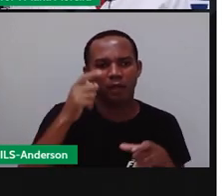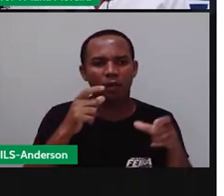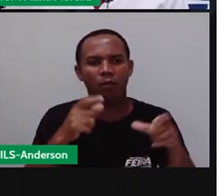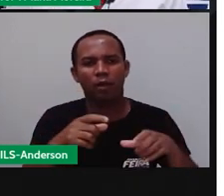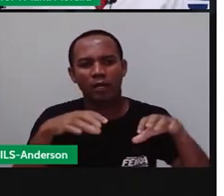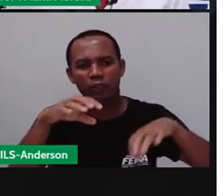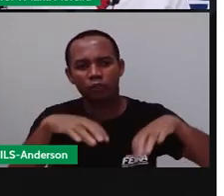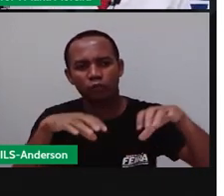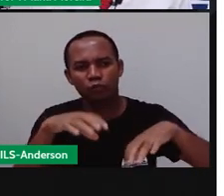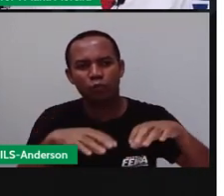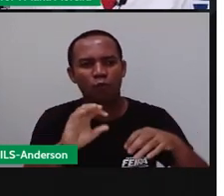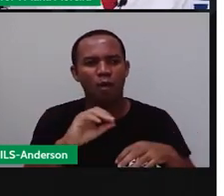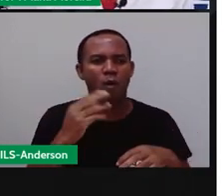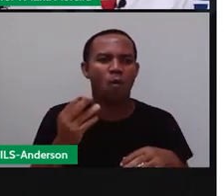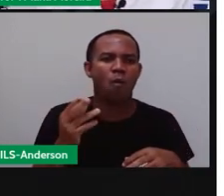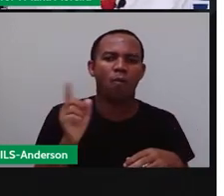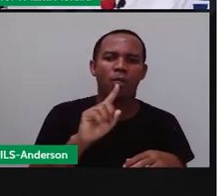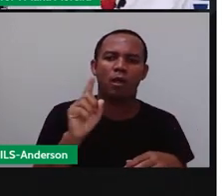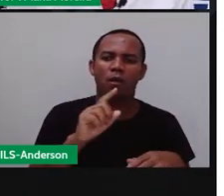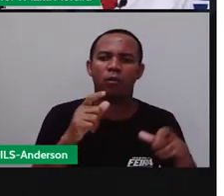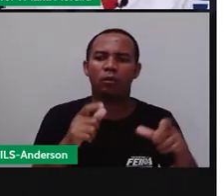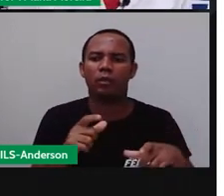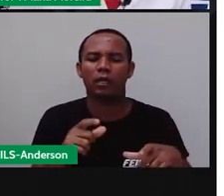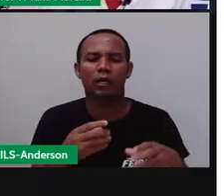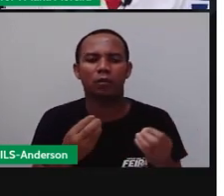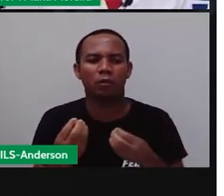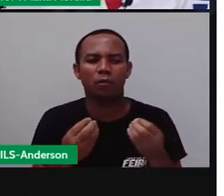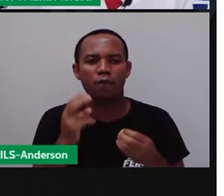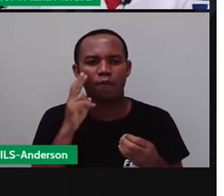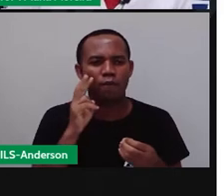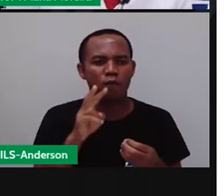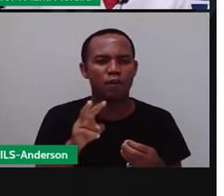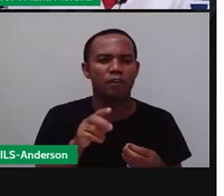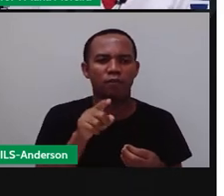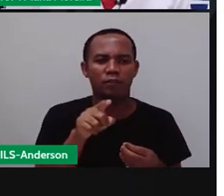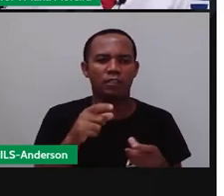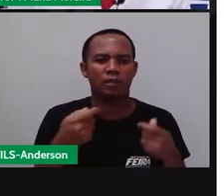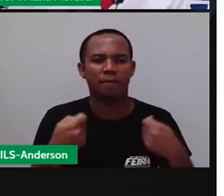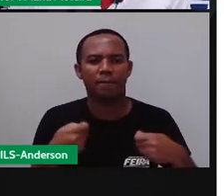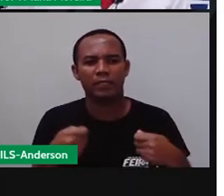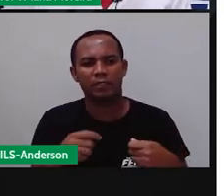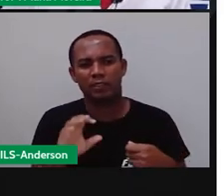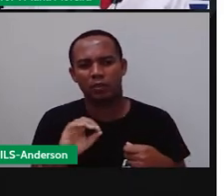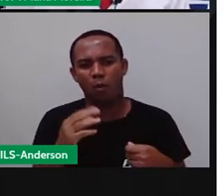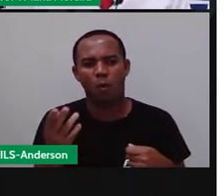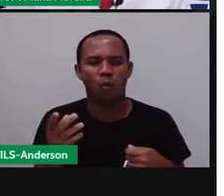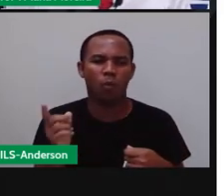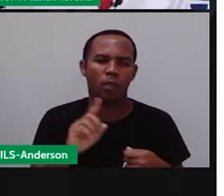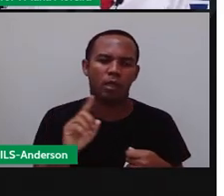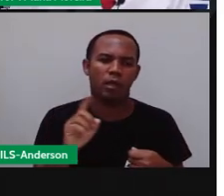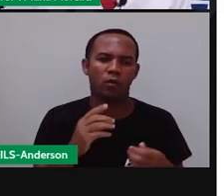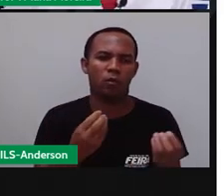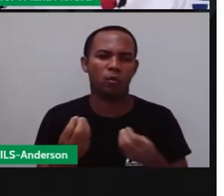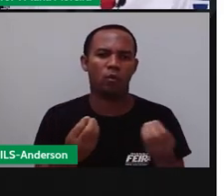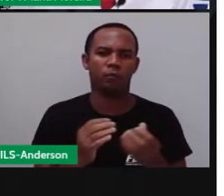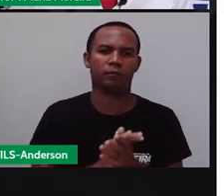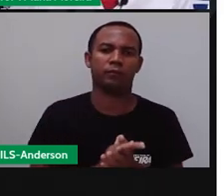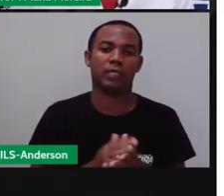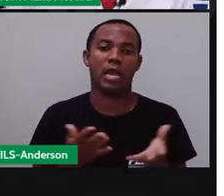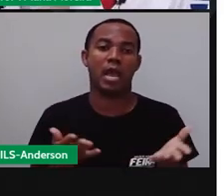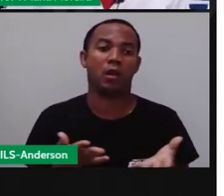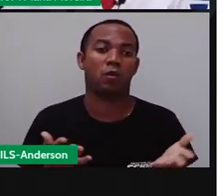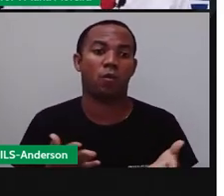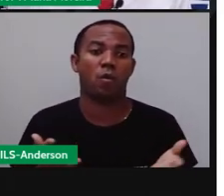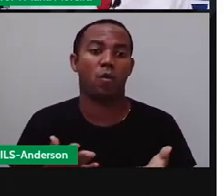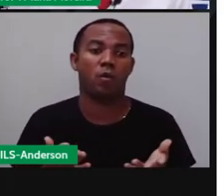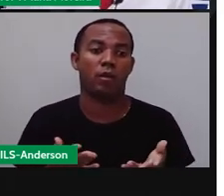e olhar a previsão do tempo para o lugar para onde a gente vai. E ver se você precisa de um casaco e se atentar também, né? Por exemplo, agora estamos num período do quê?